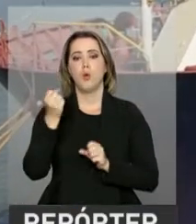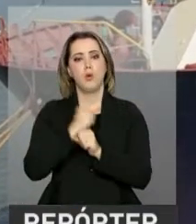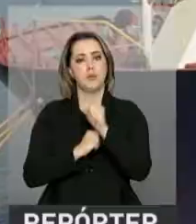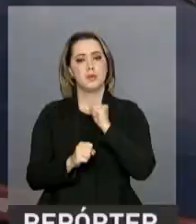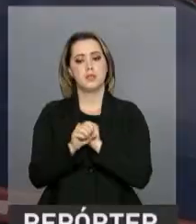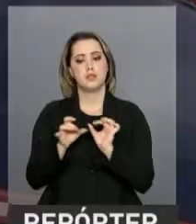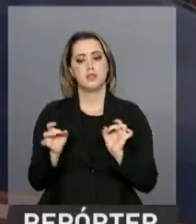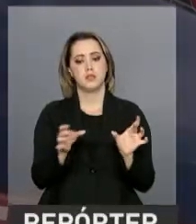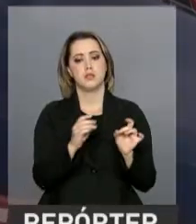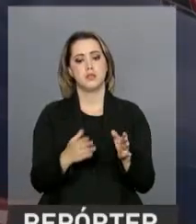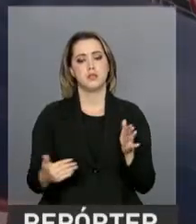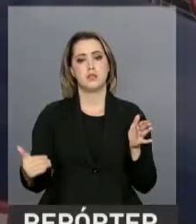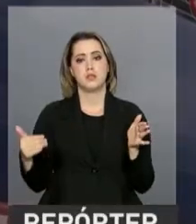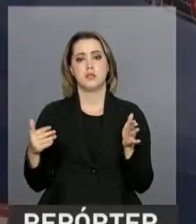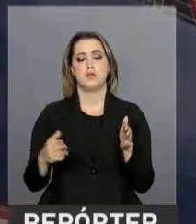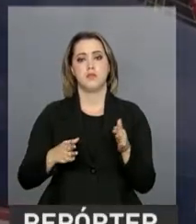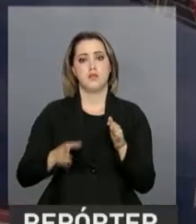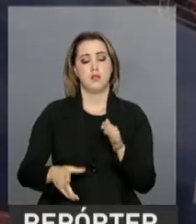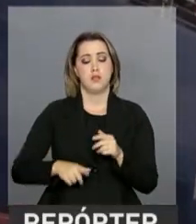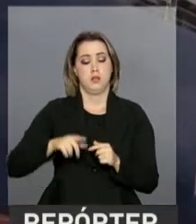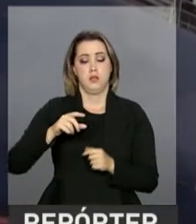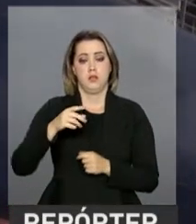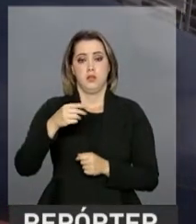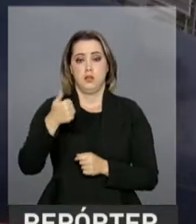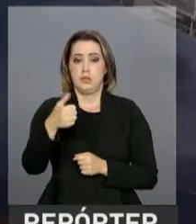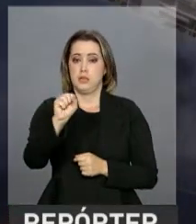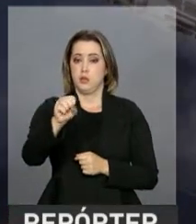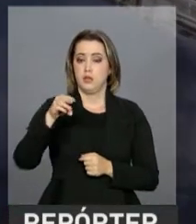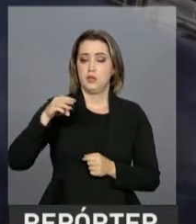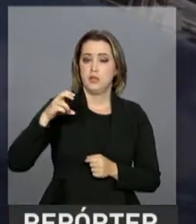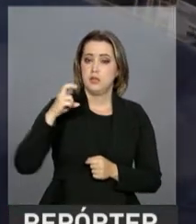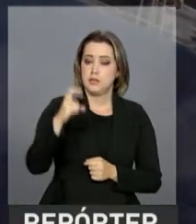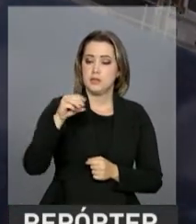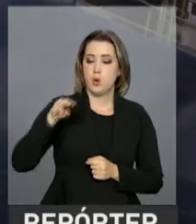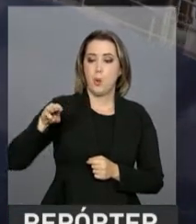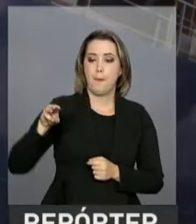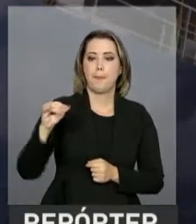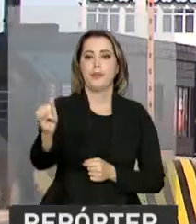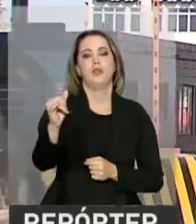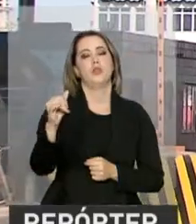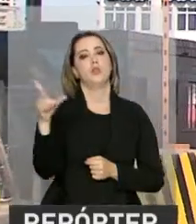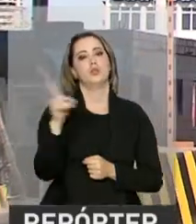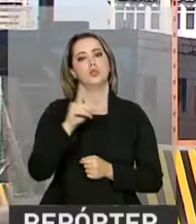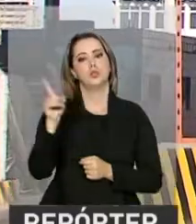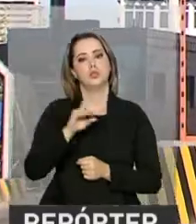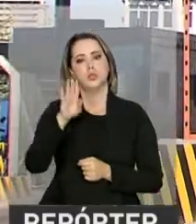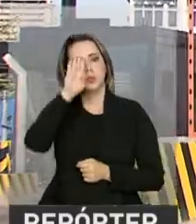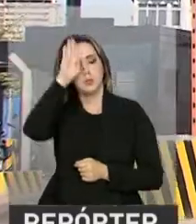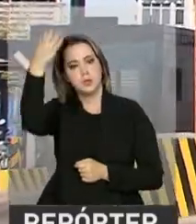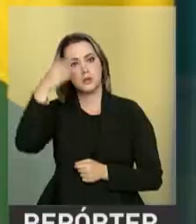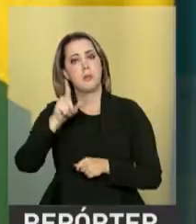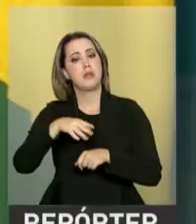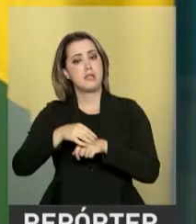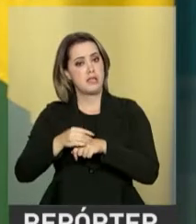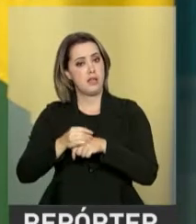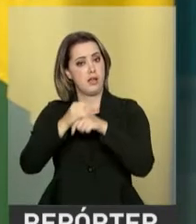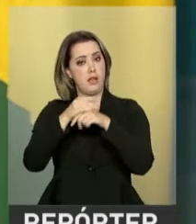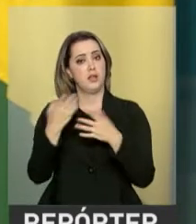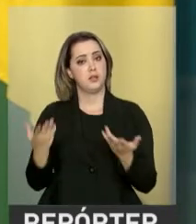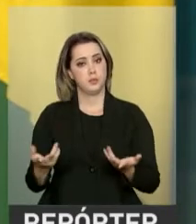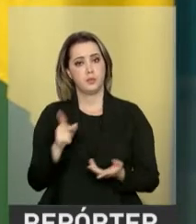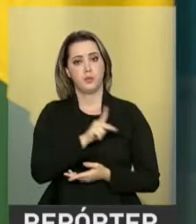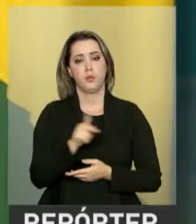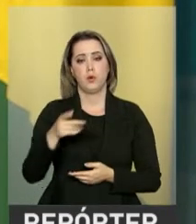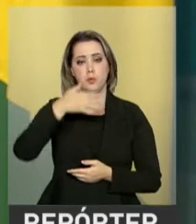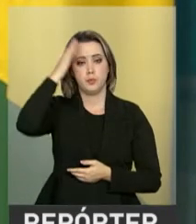exterior chegaram a 185 bilhões de dólares. Um dos principais produtos é a carne. E o presidente Michel